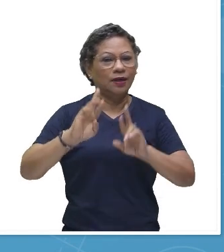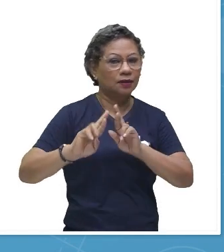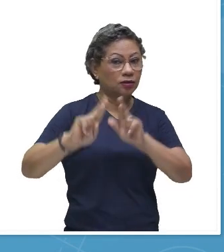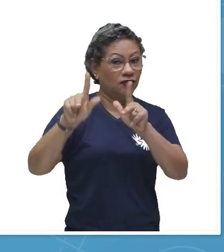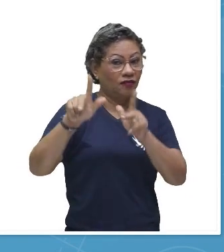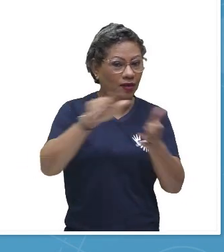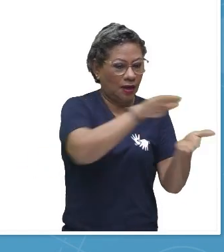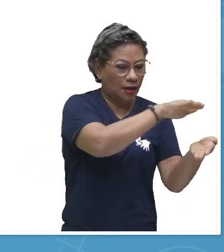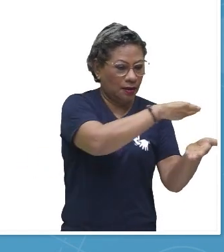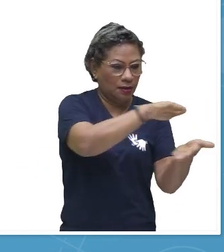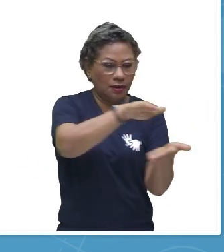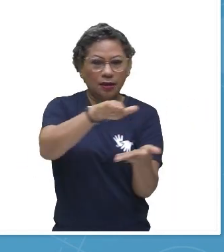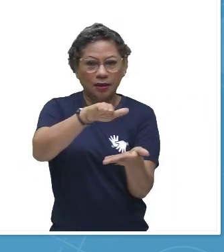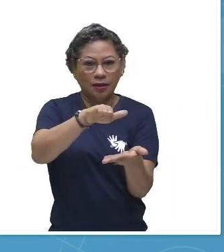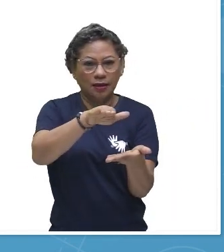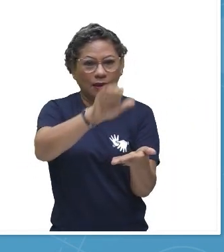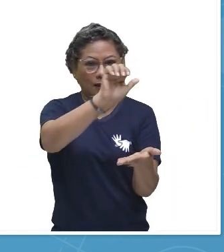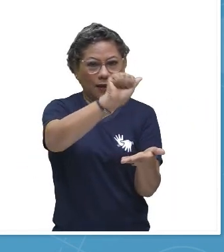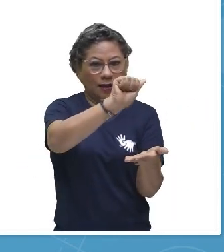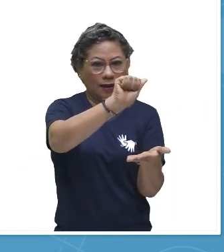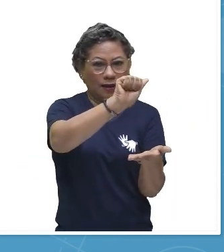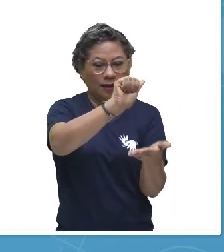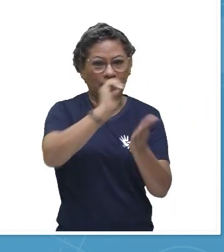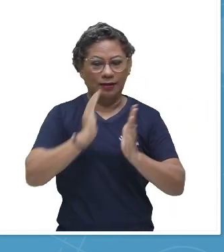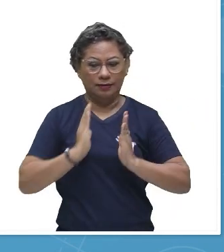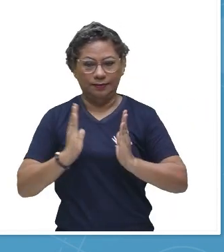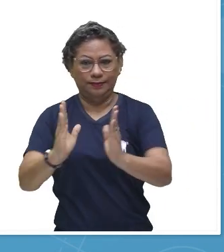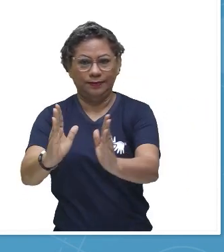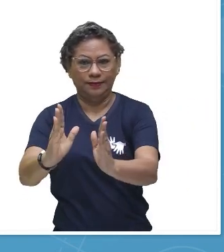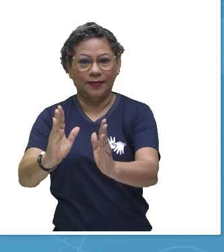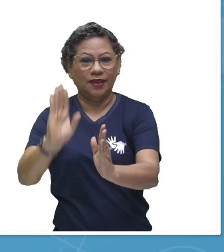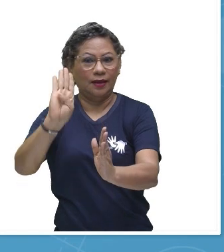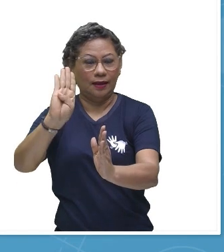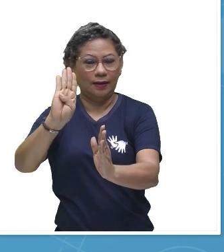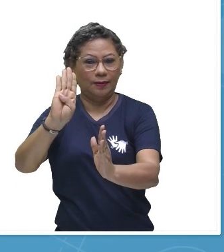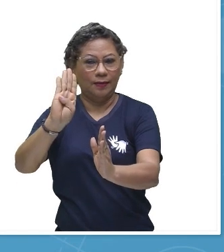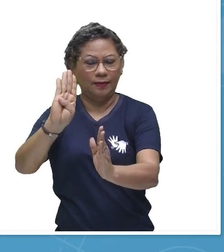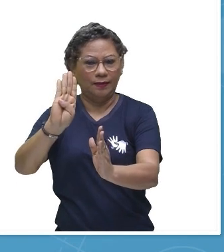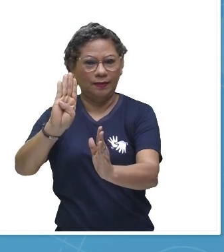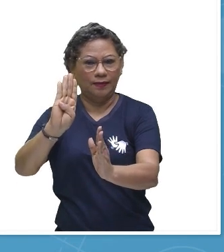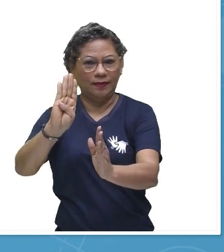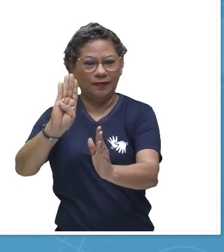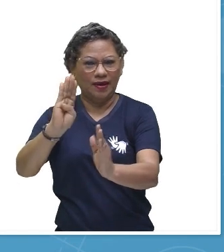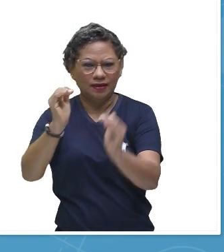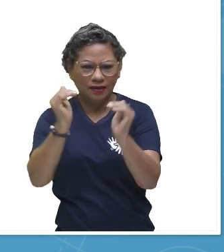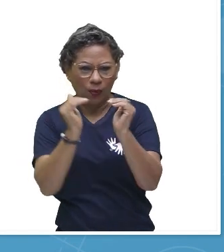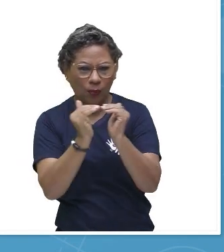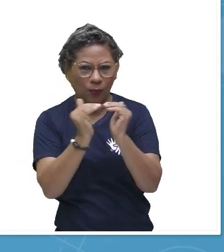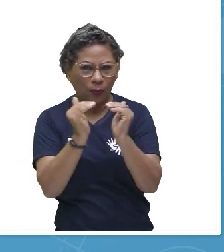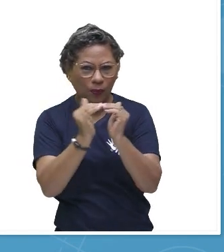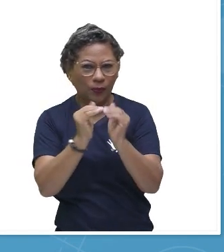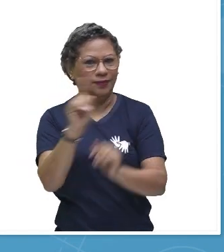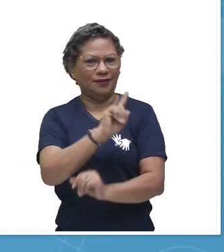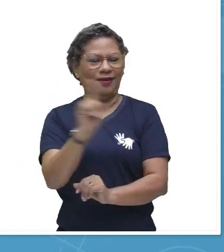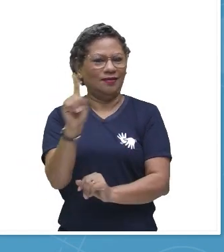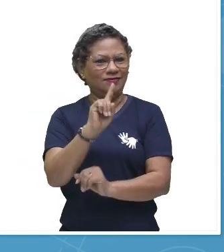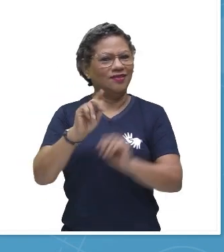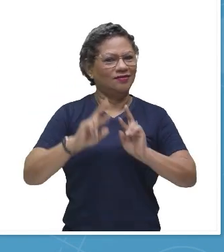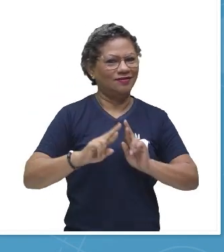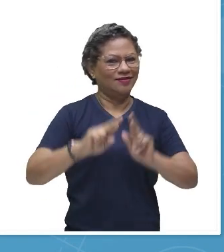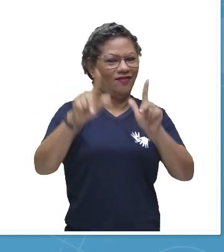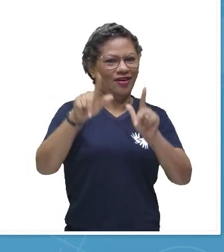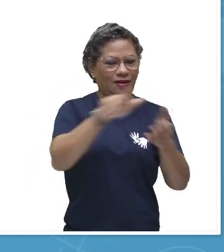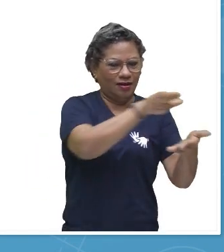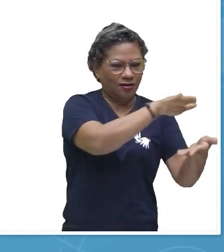A está no plano aqui de cima e a reta D está no plano lateral. Elas estão em planos diferentes, então